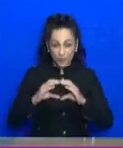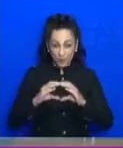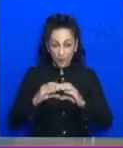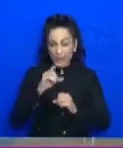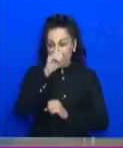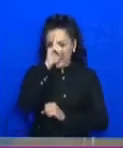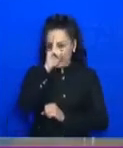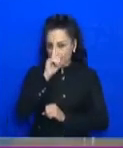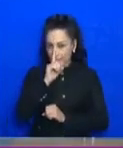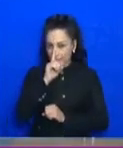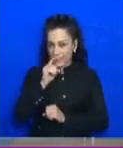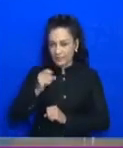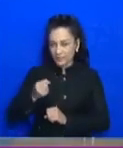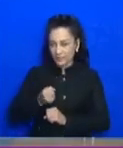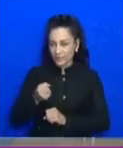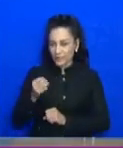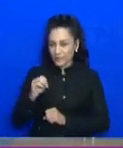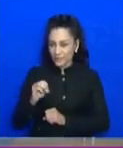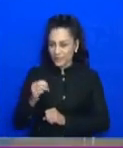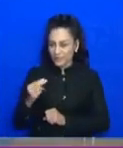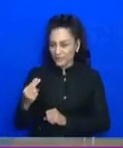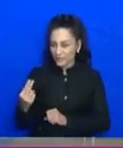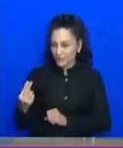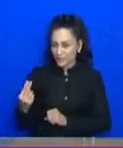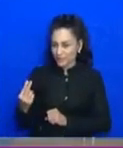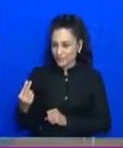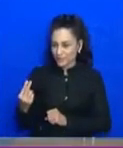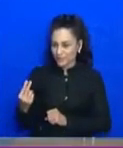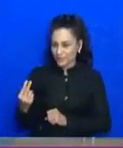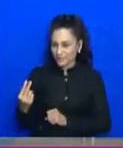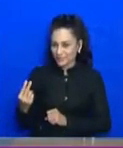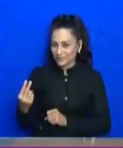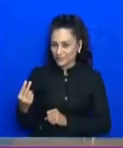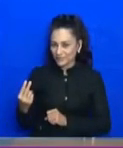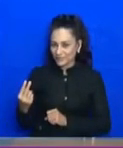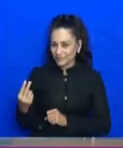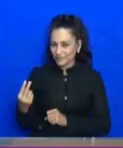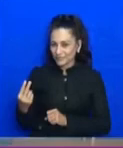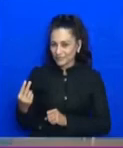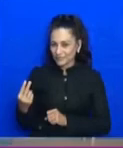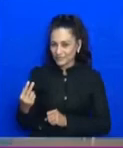Bola amarela, número 02. Amarela 02.